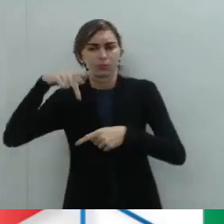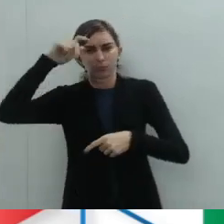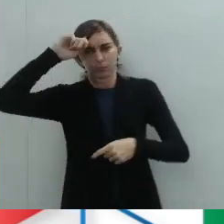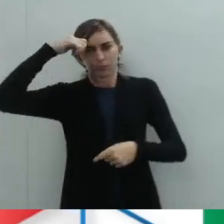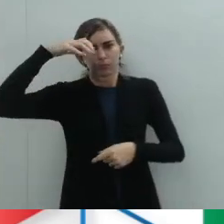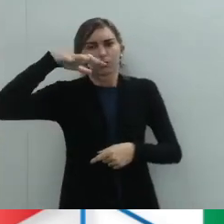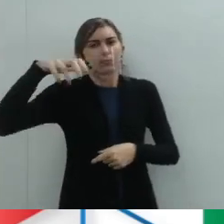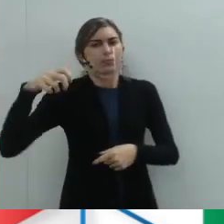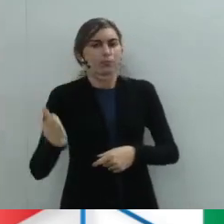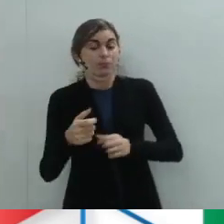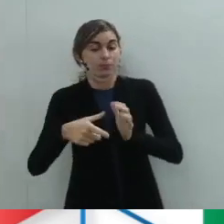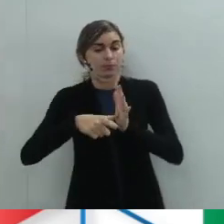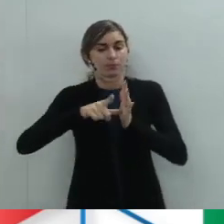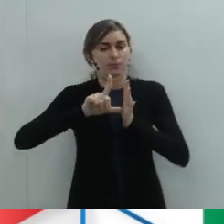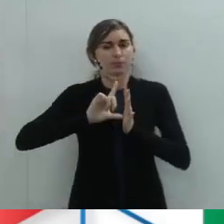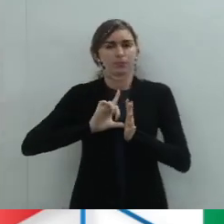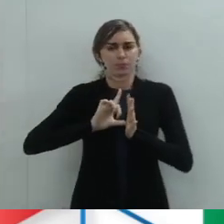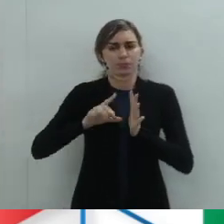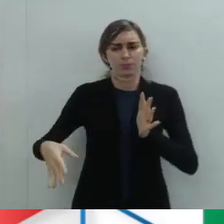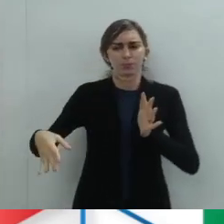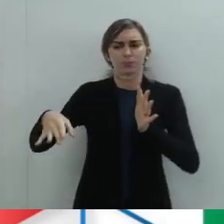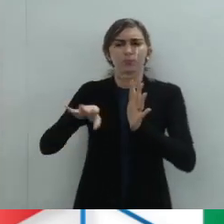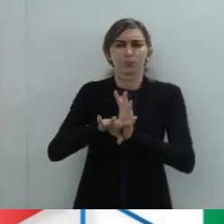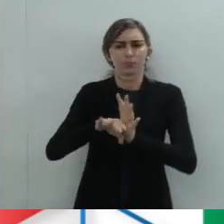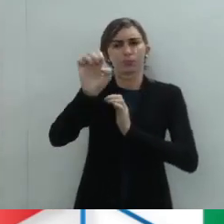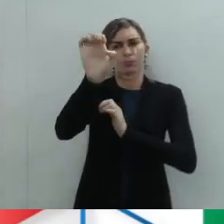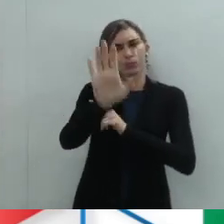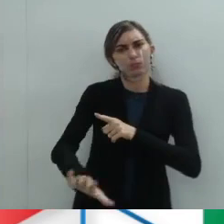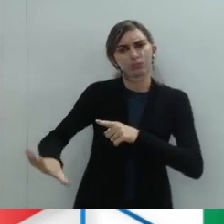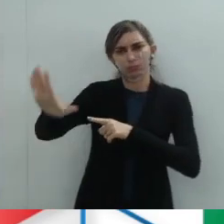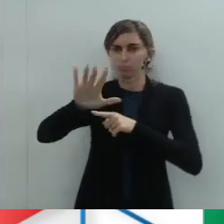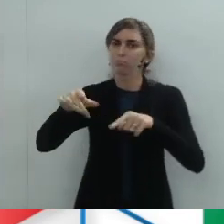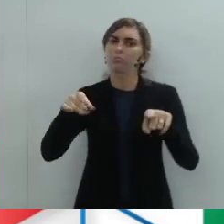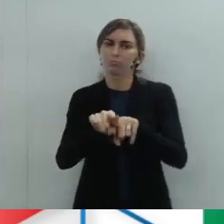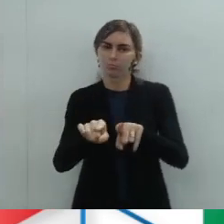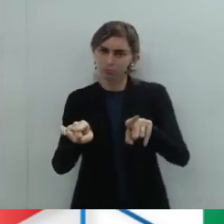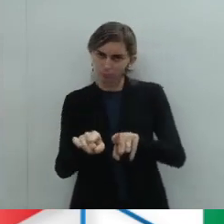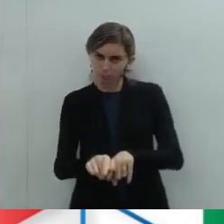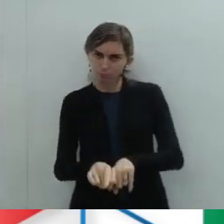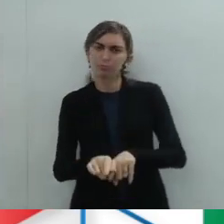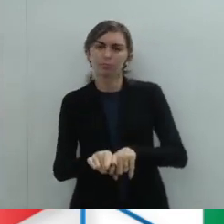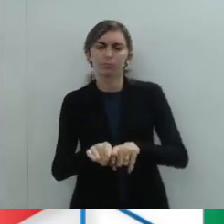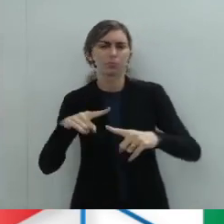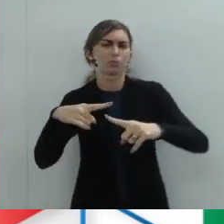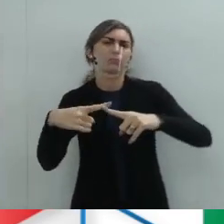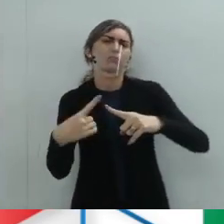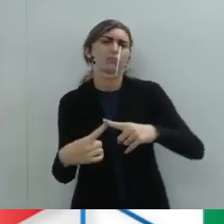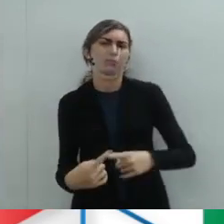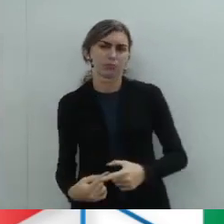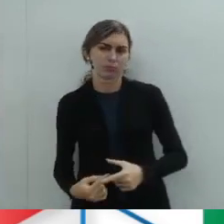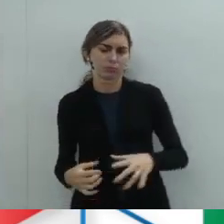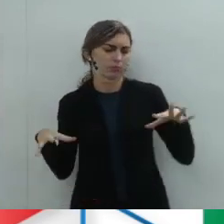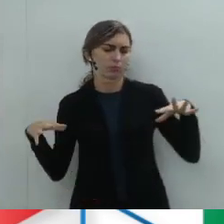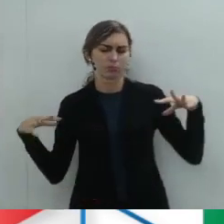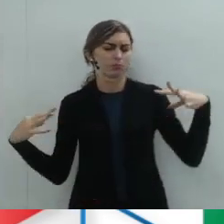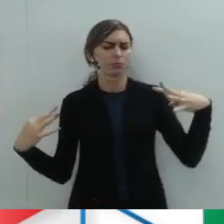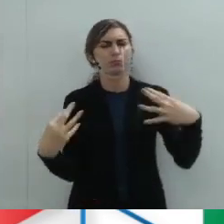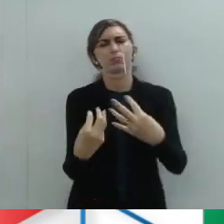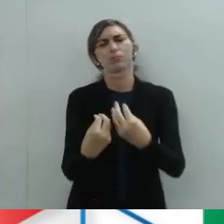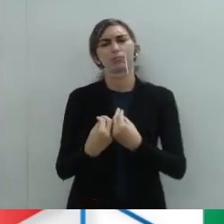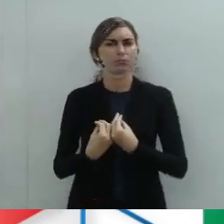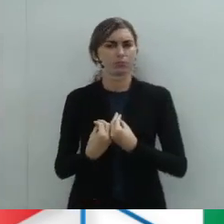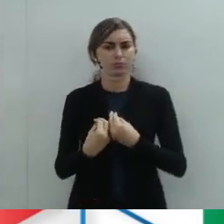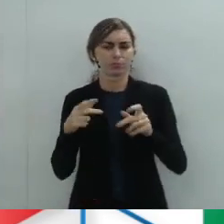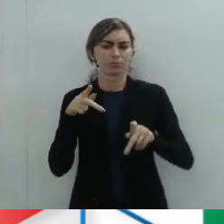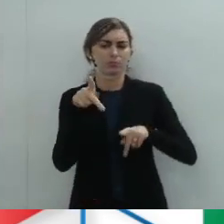africanos antes da chegada dos europeus também, não é? Porque todo